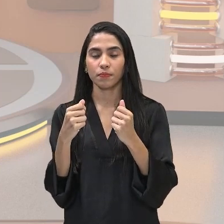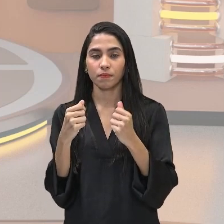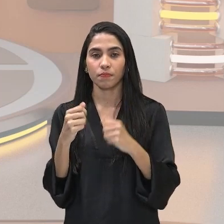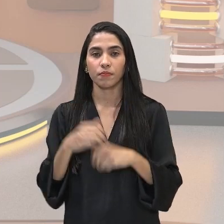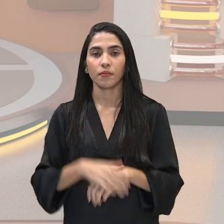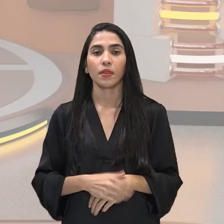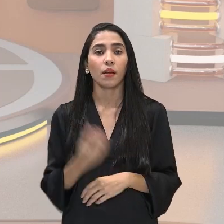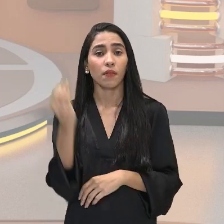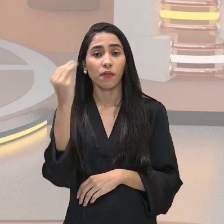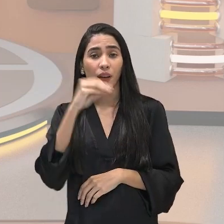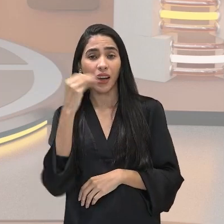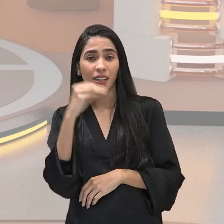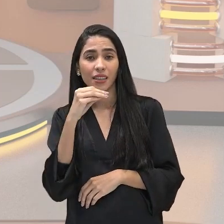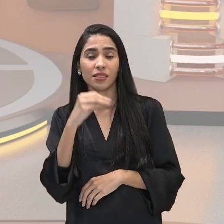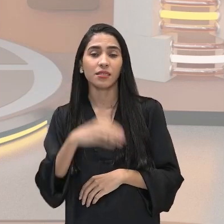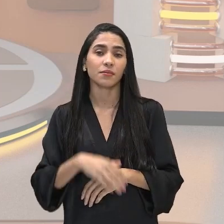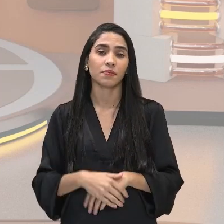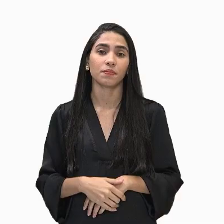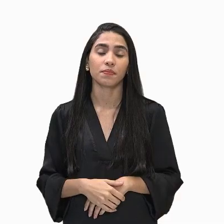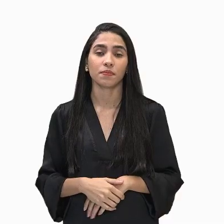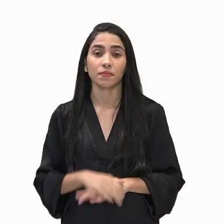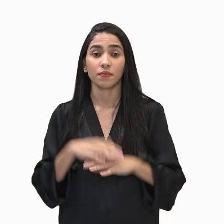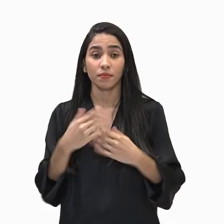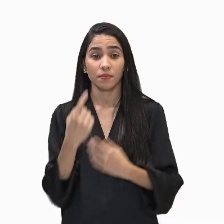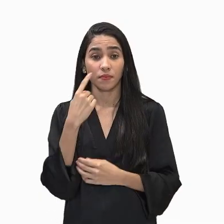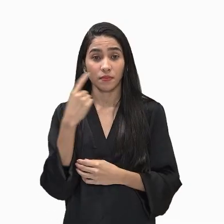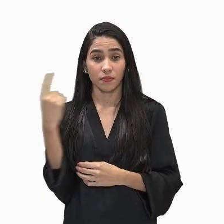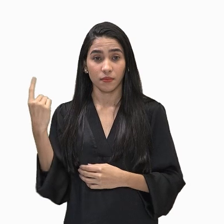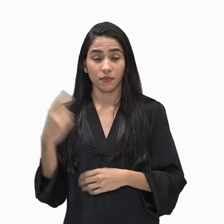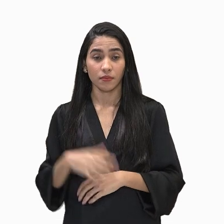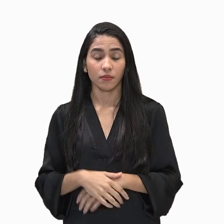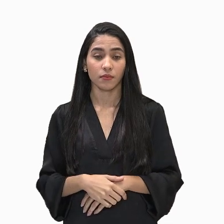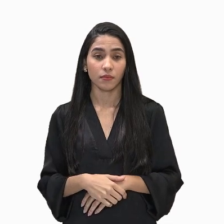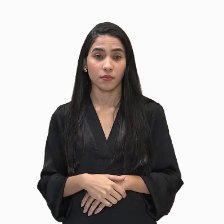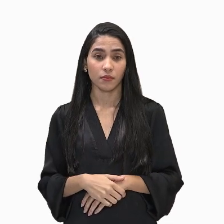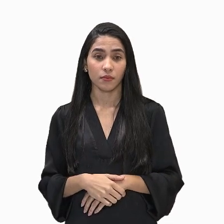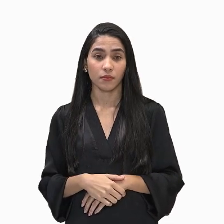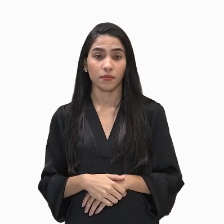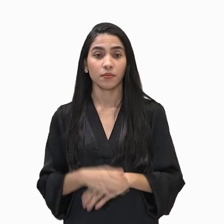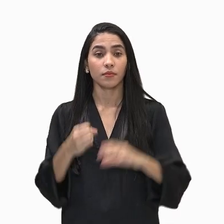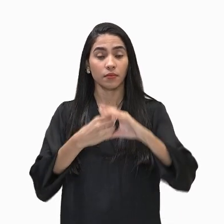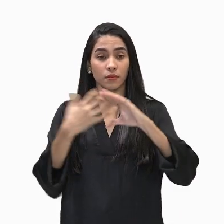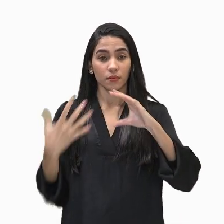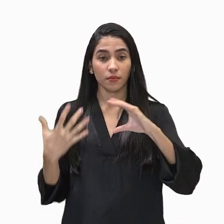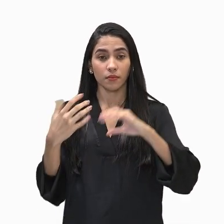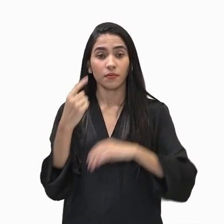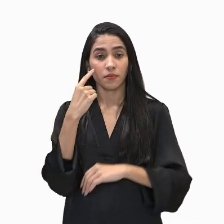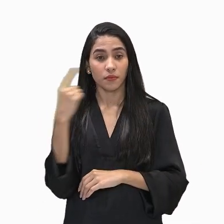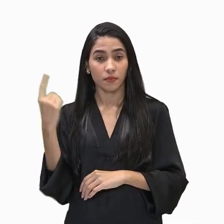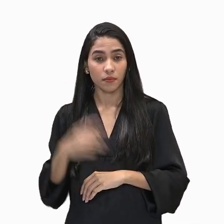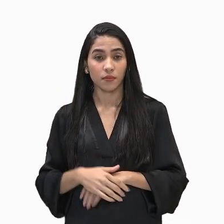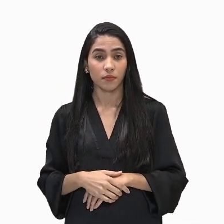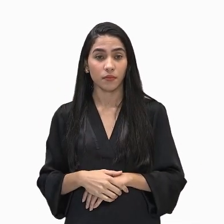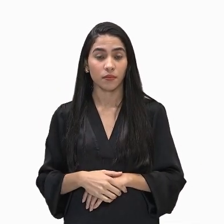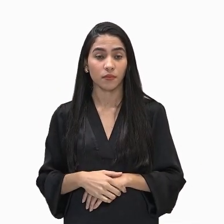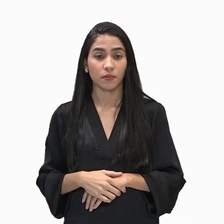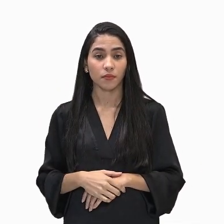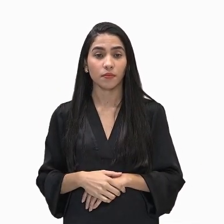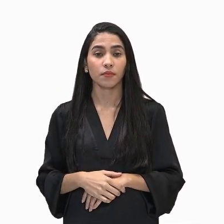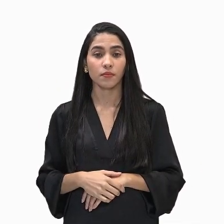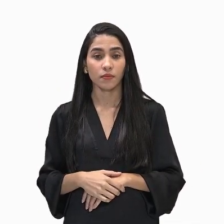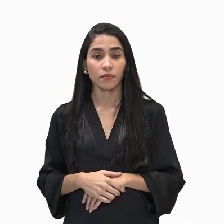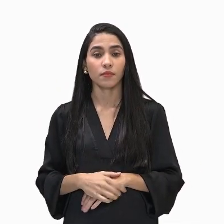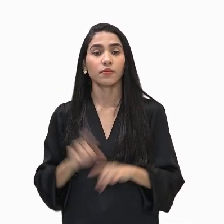né, derrubadas. Então, vamos lá, olha só. Uma dessas características da pós-modernidade é justamente o quê?